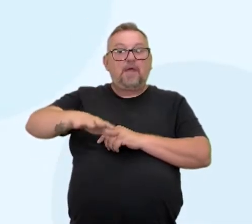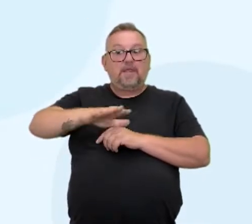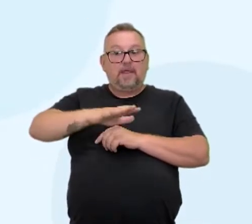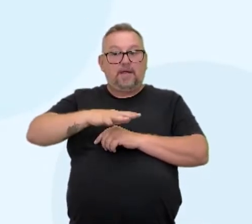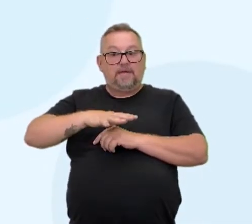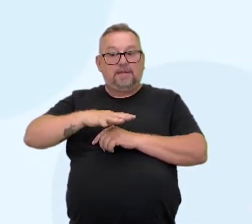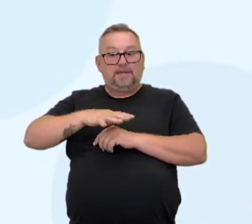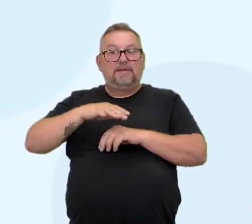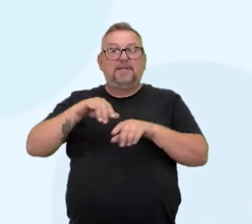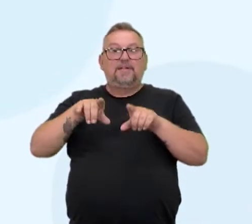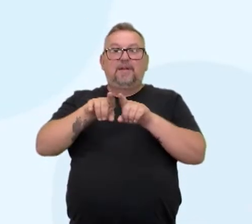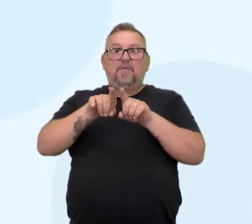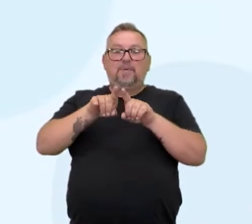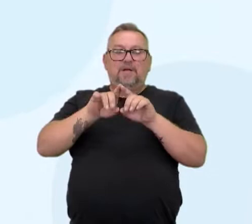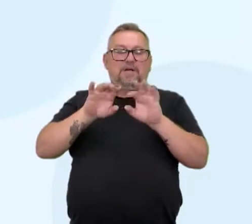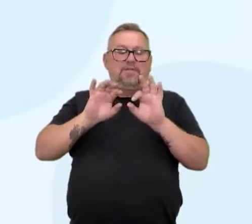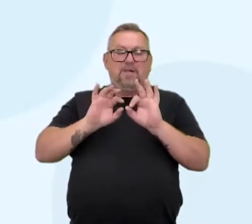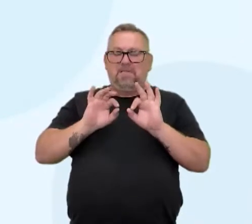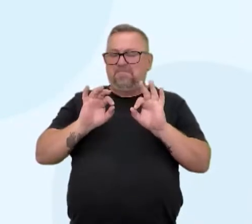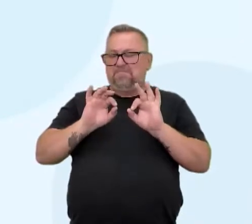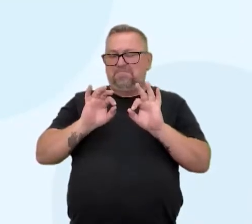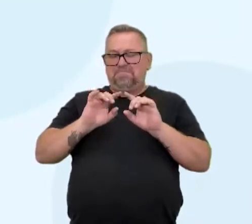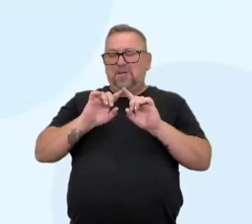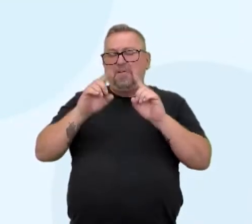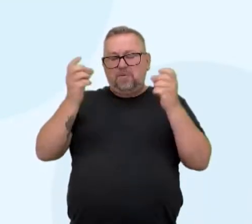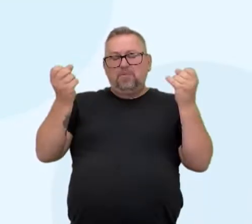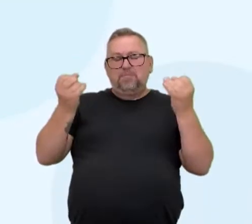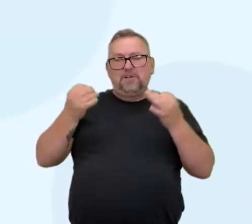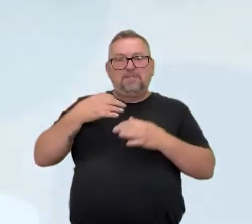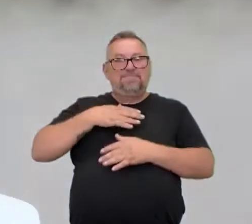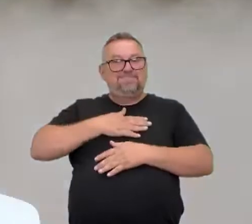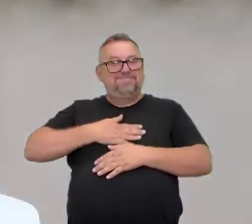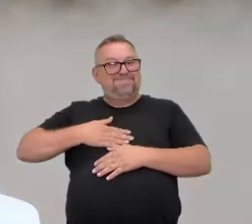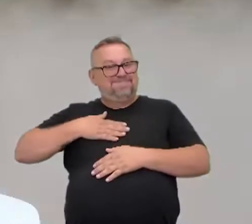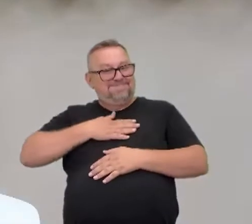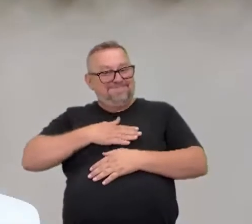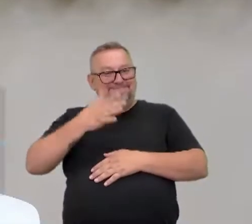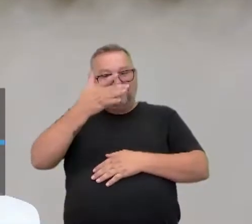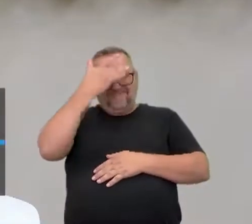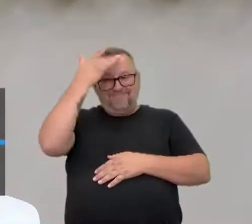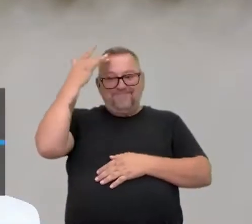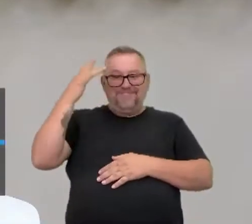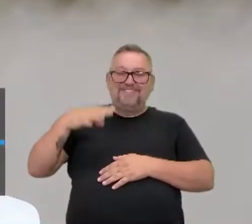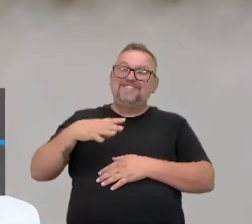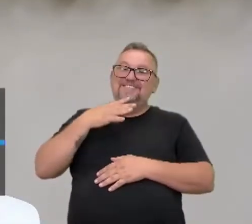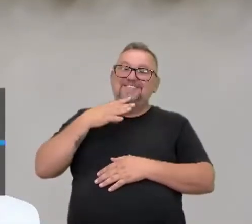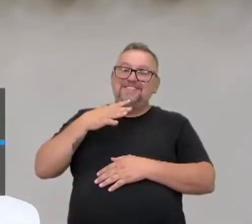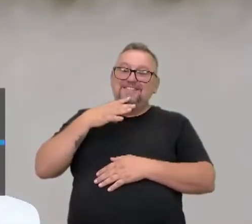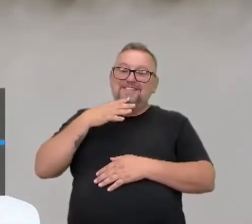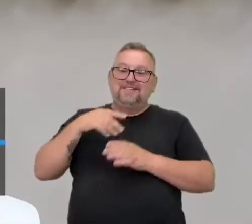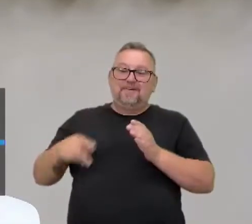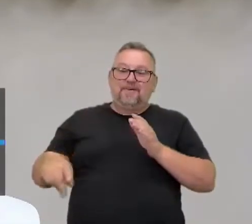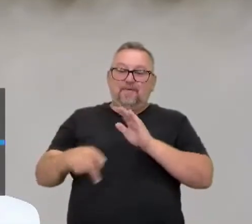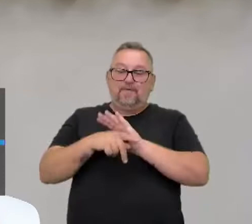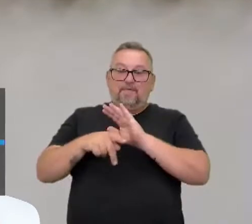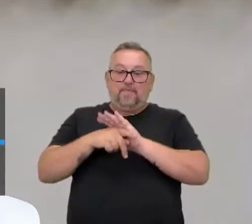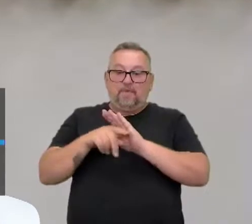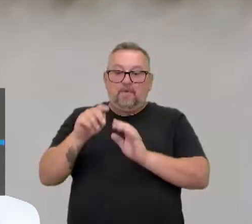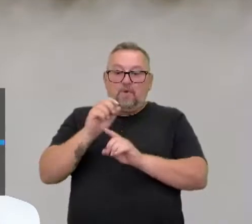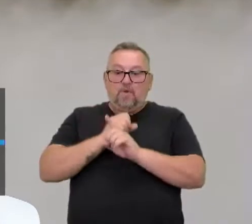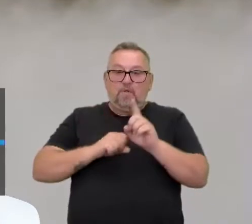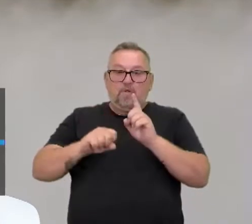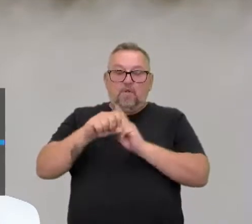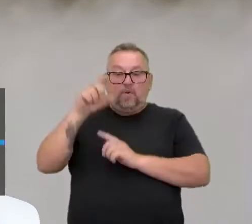ambientais. Então, nada mais justo do que eu trazer aqui alguém que represente essas questões aí